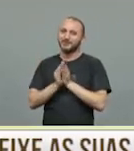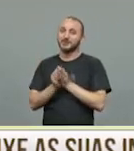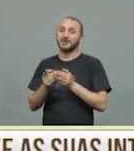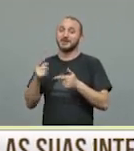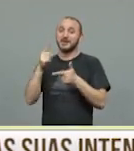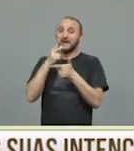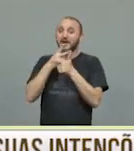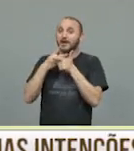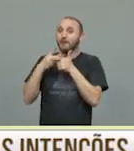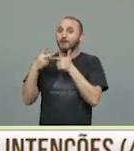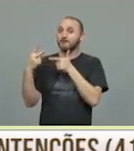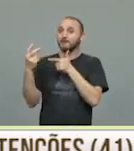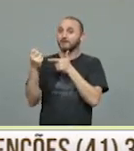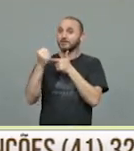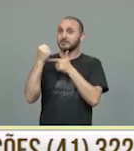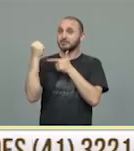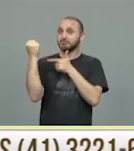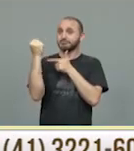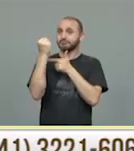tribulações.